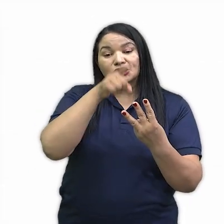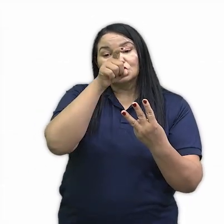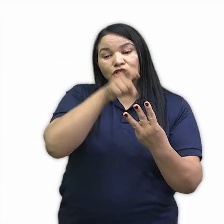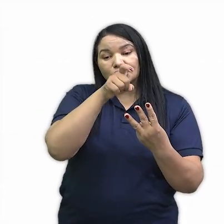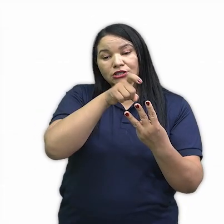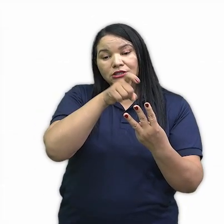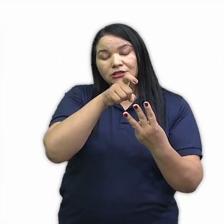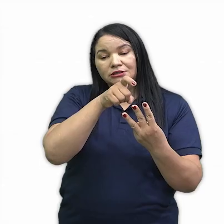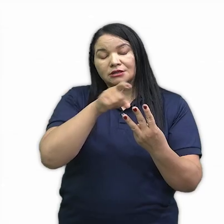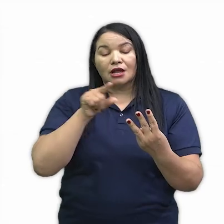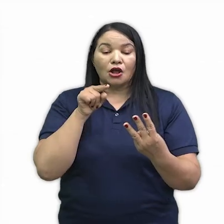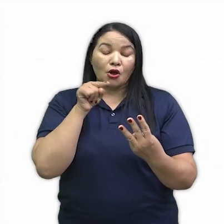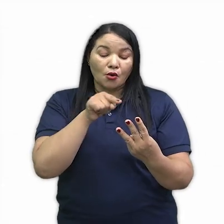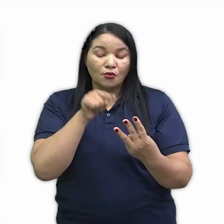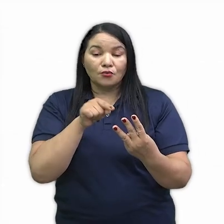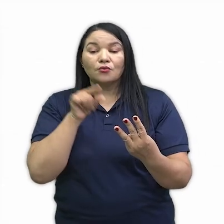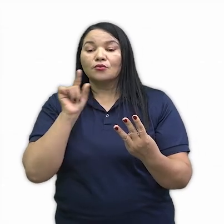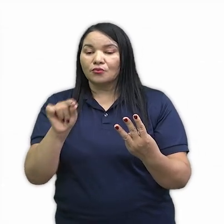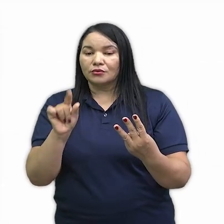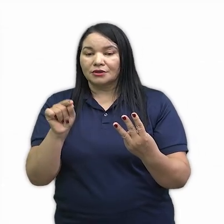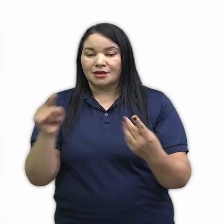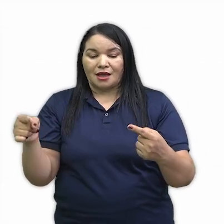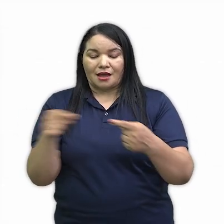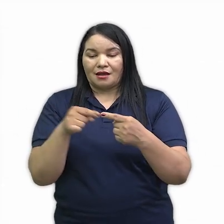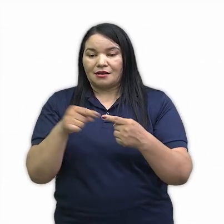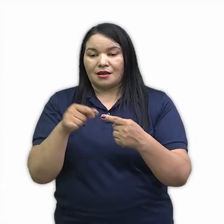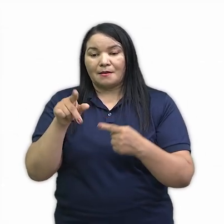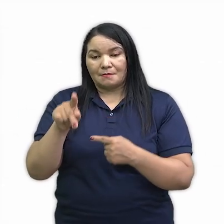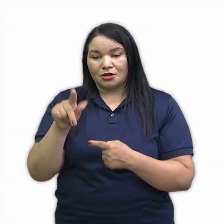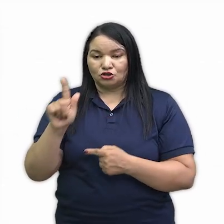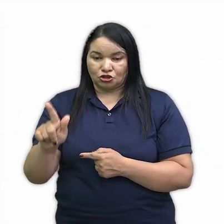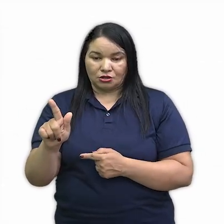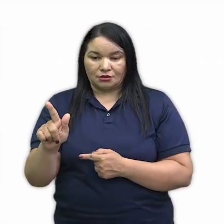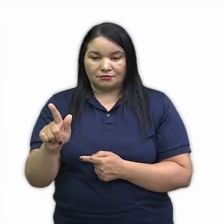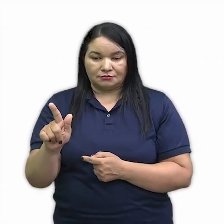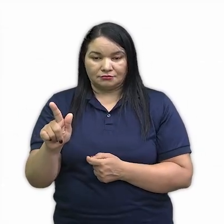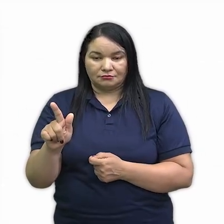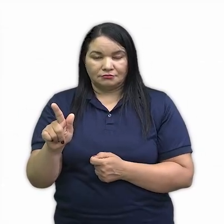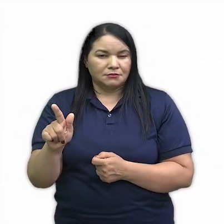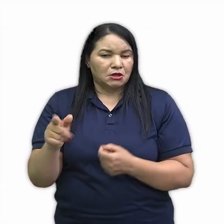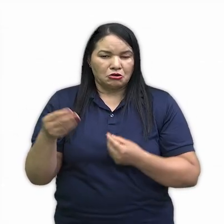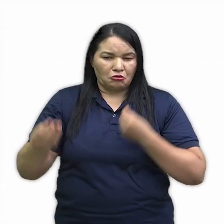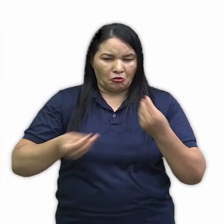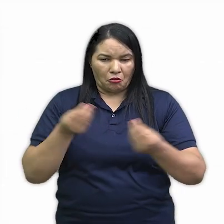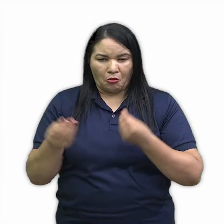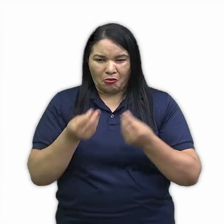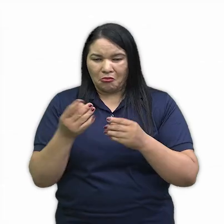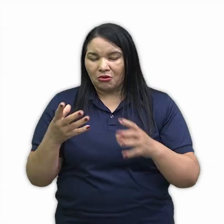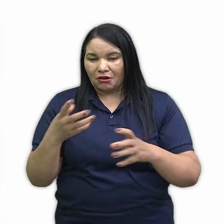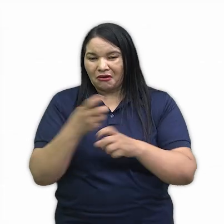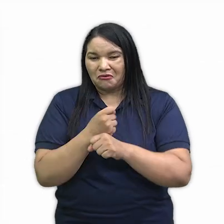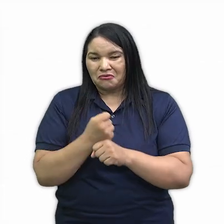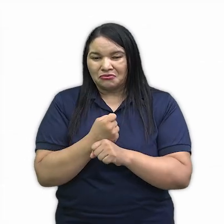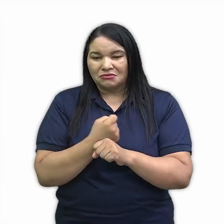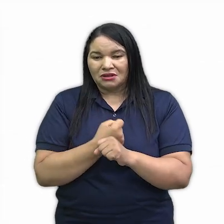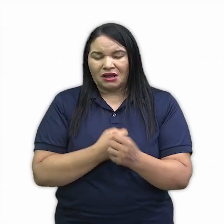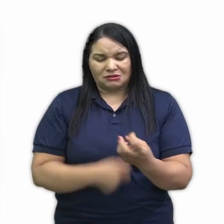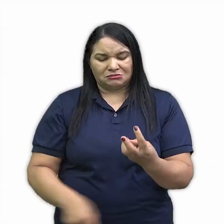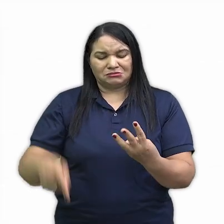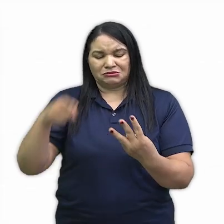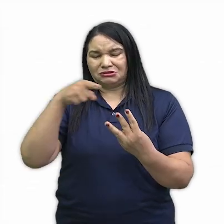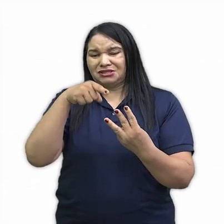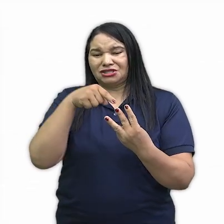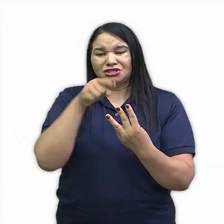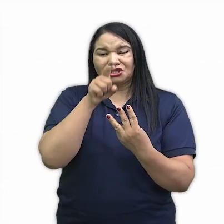que ela seja, então, uma PG. Como é que a gente vai calcular, então, esse x aí para que ela seja